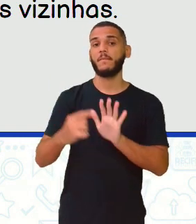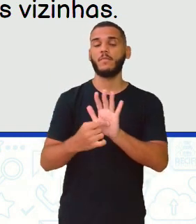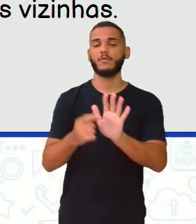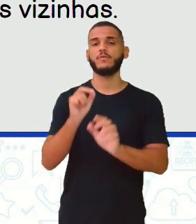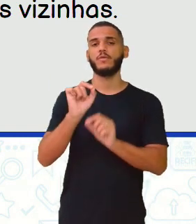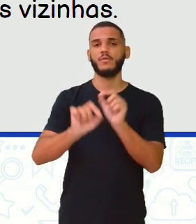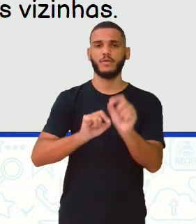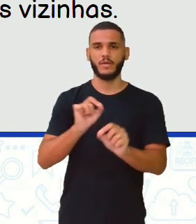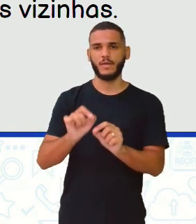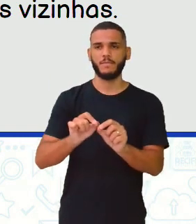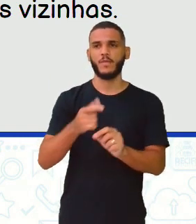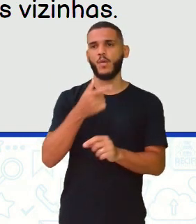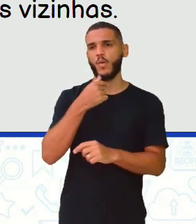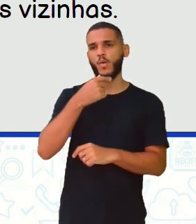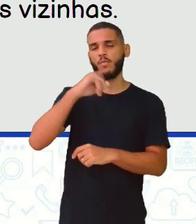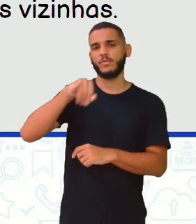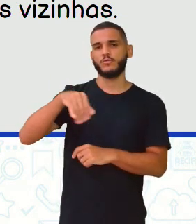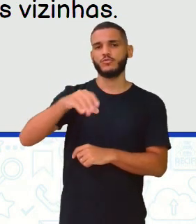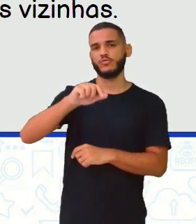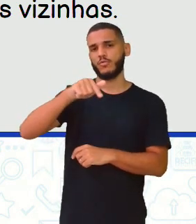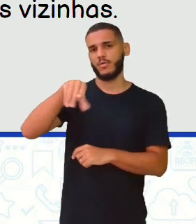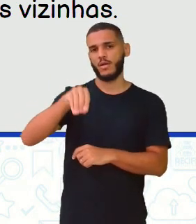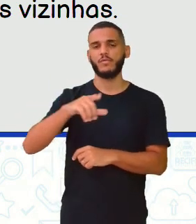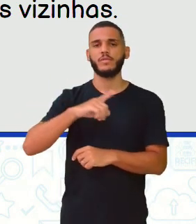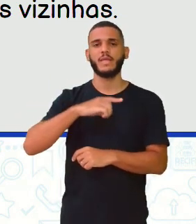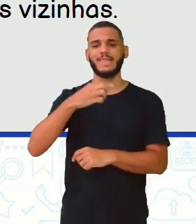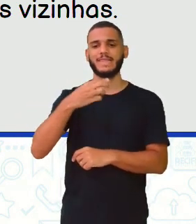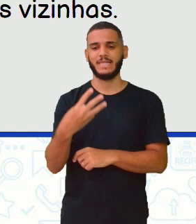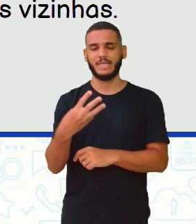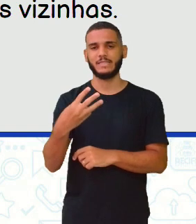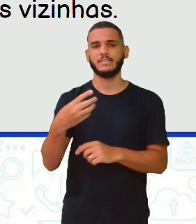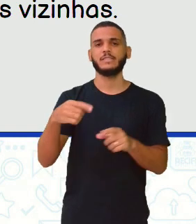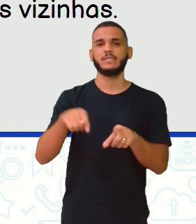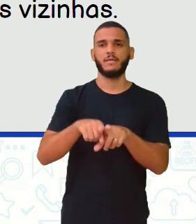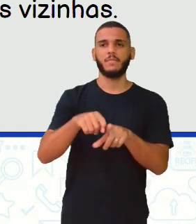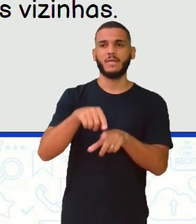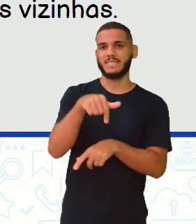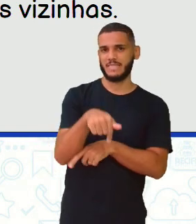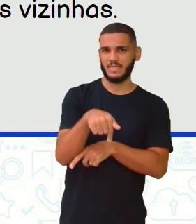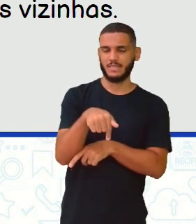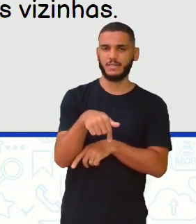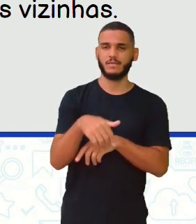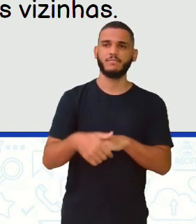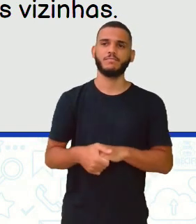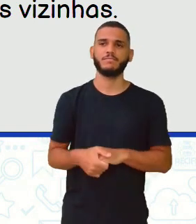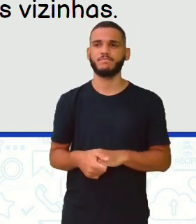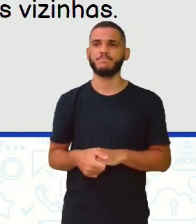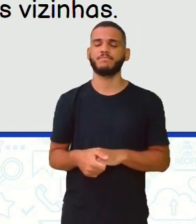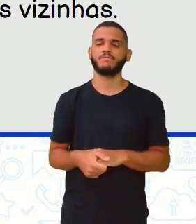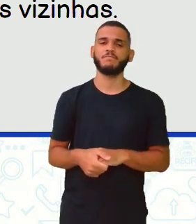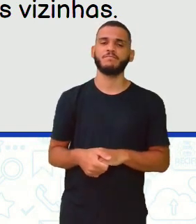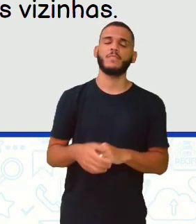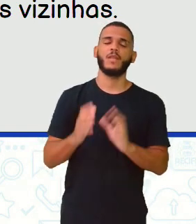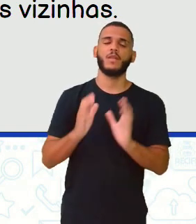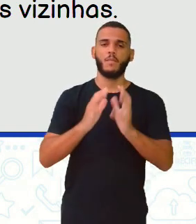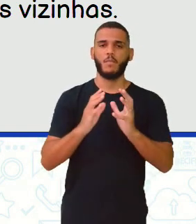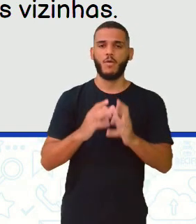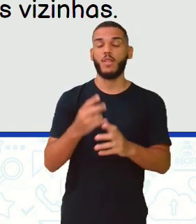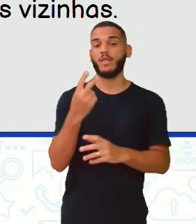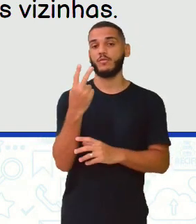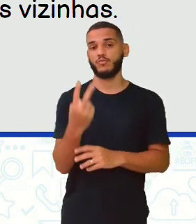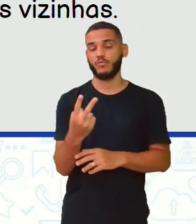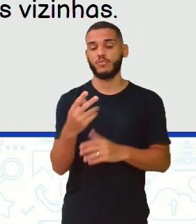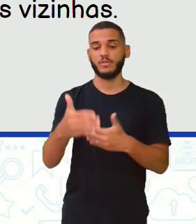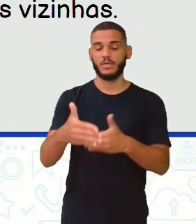colocou 3 e 7, o algarismo 3 e o 7, né? 3 e 7 bolas em